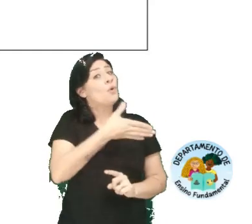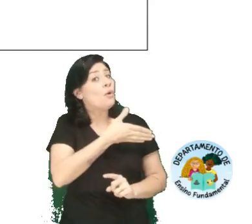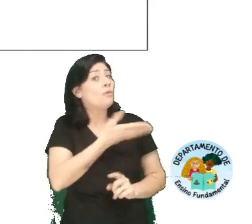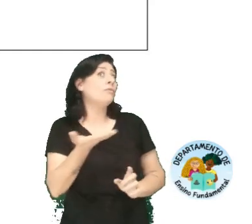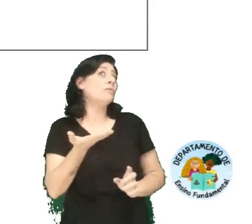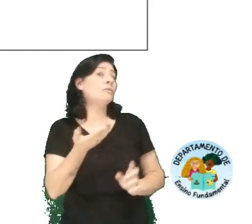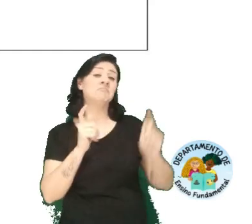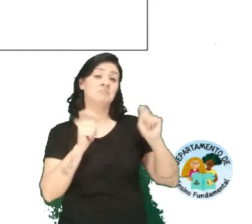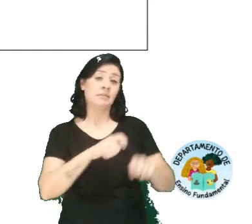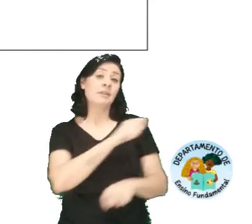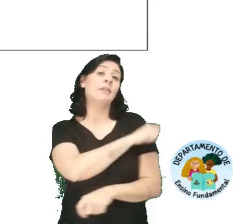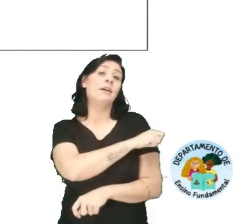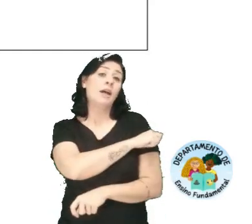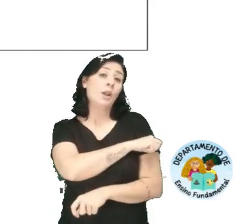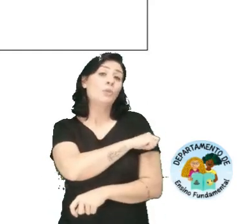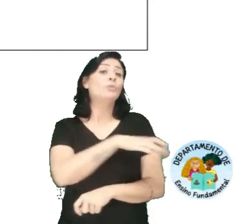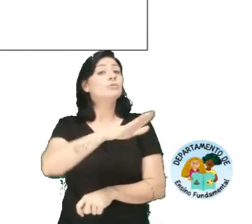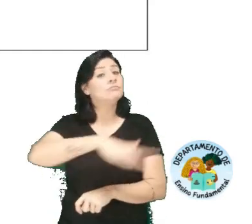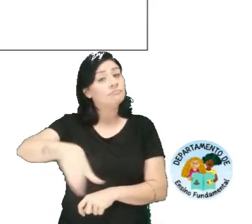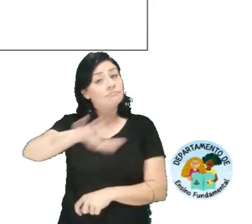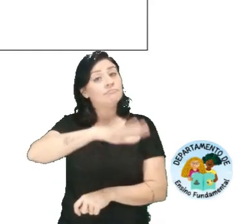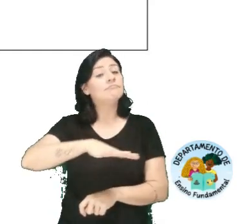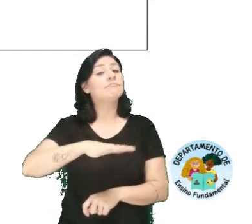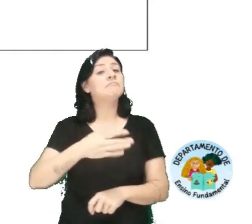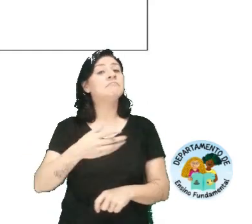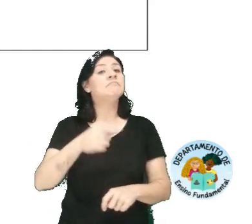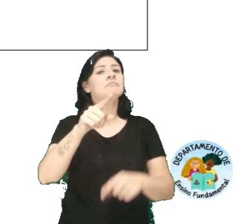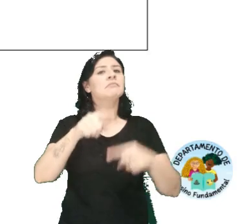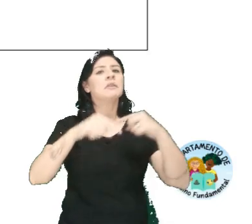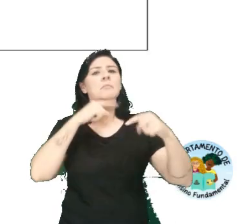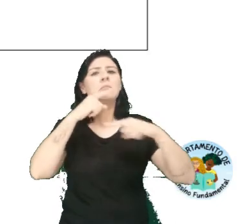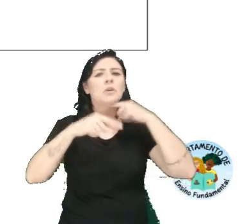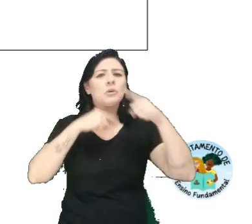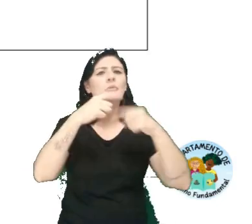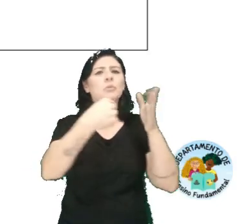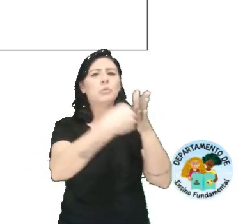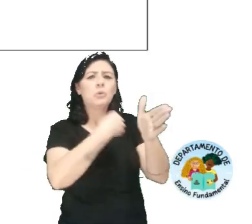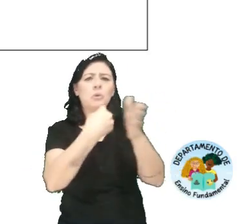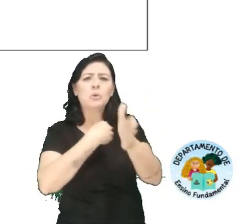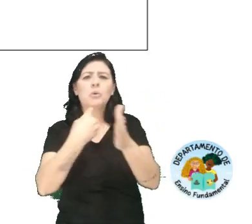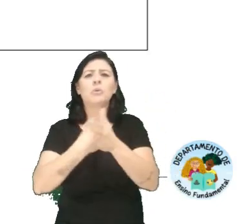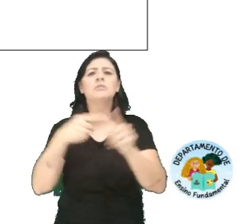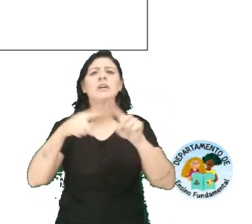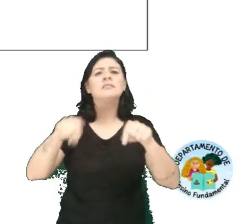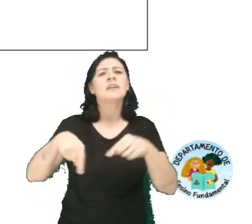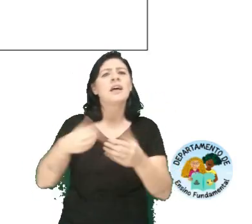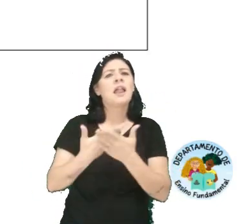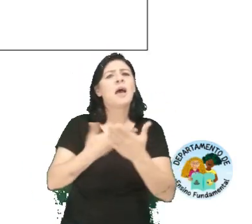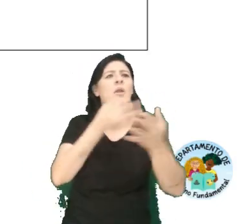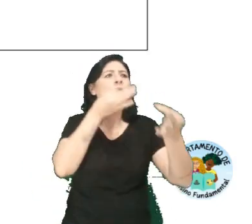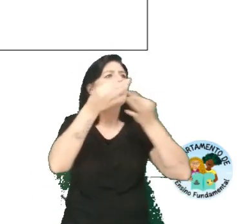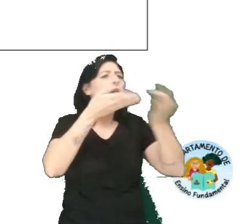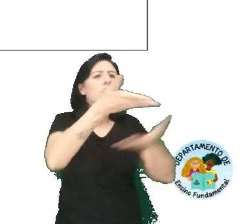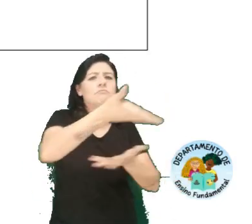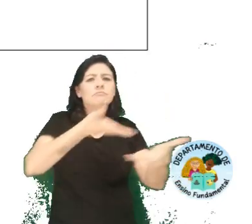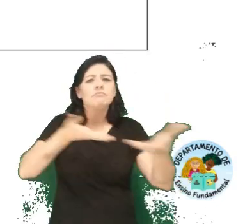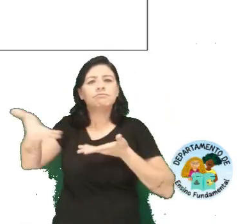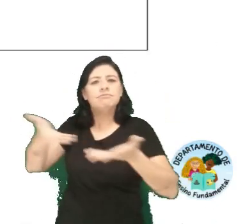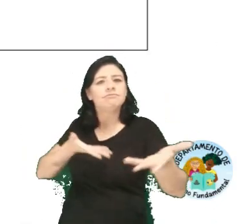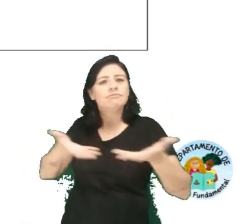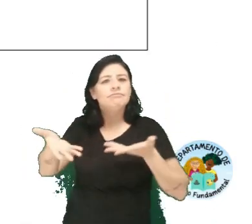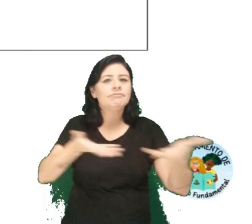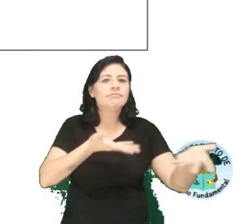ali com seus estudantes, de acordo com os questionamentos, a participação deles em sala de aula, vai